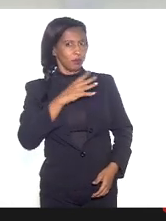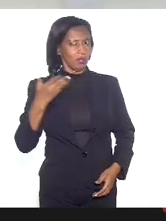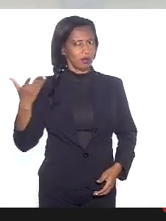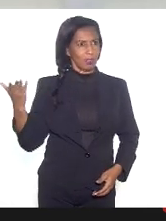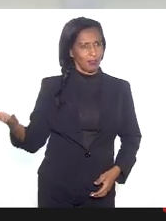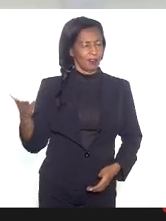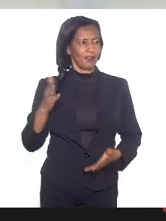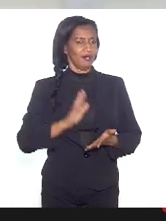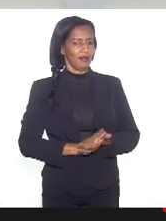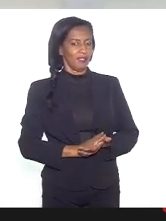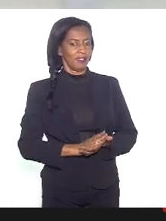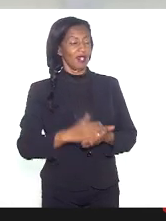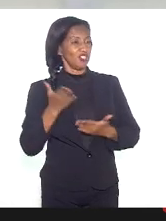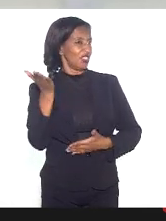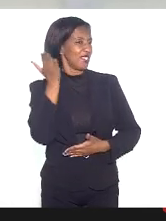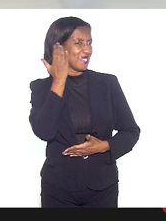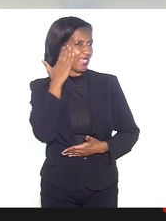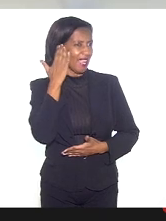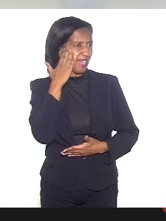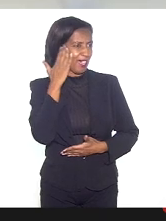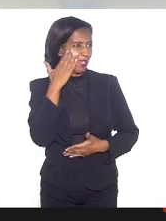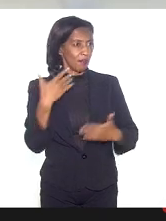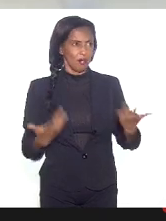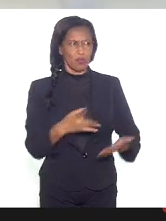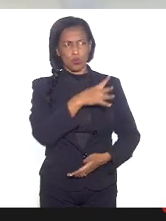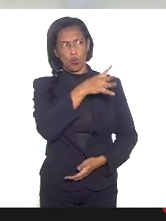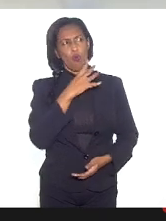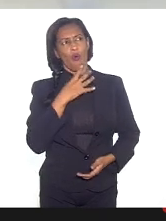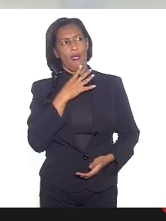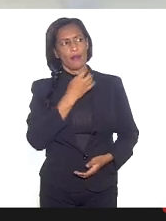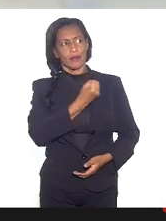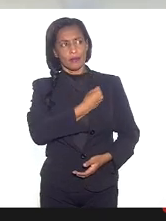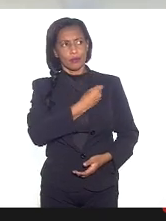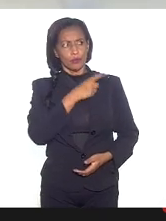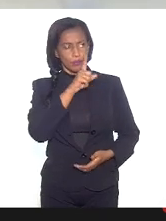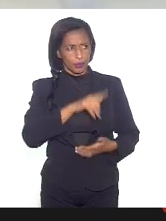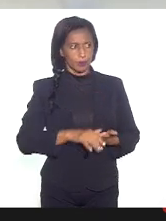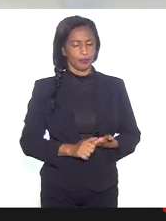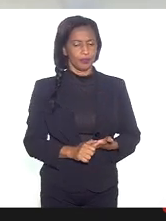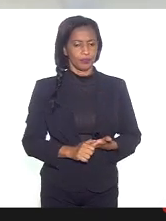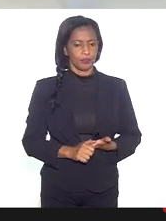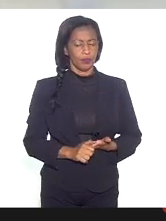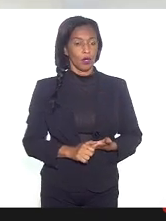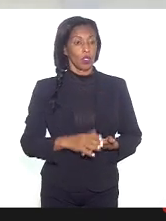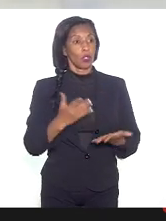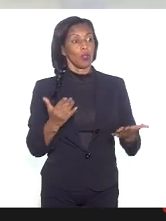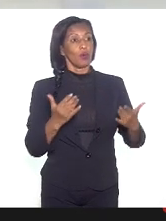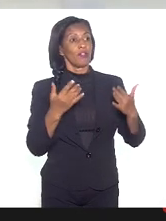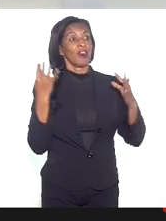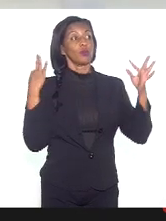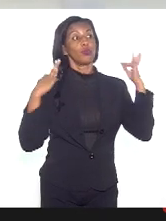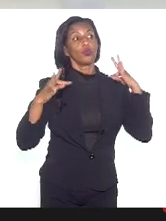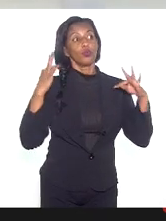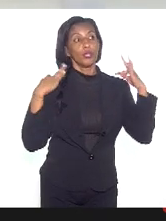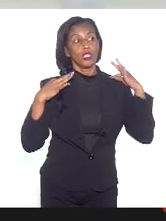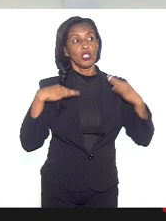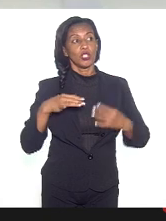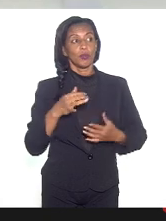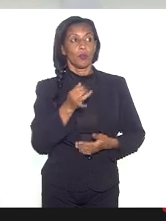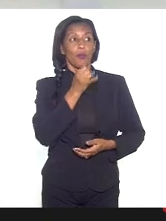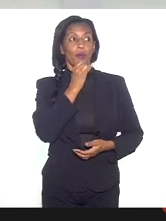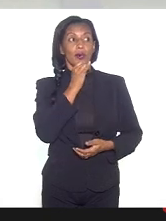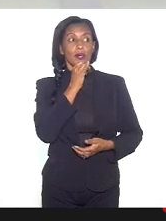a gente sabe, e aí talvez o senhor conheça esse número, que no que diz respeito ao turismo, por exemplo,